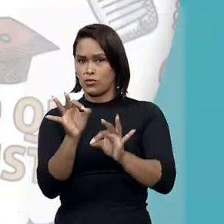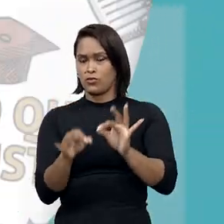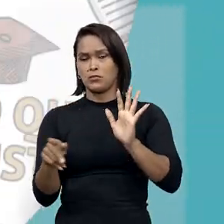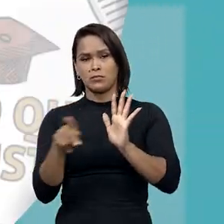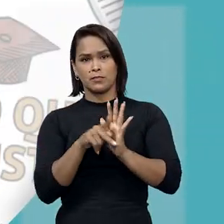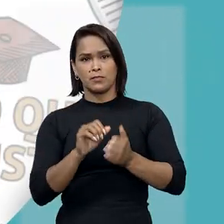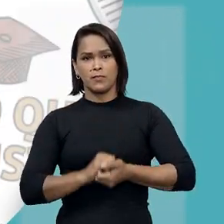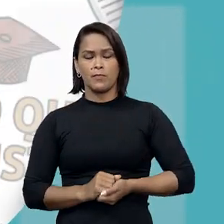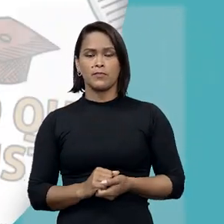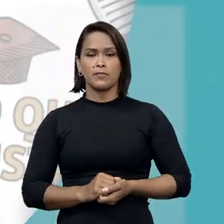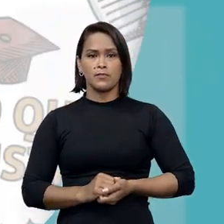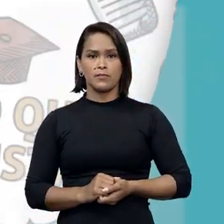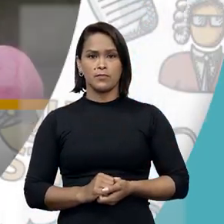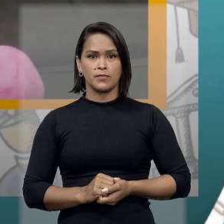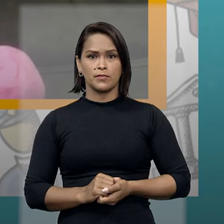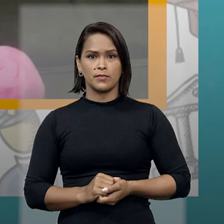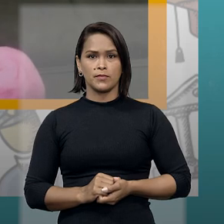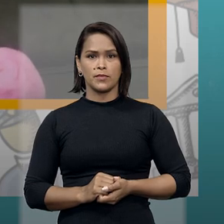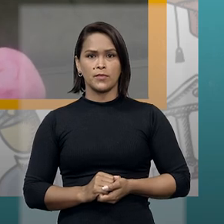justo.